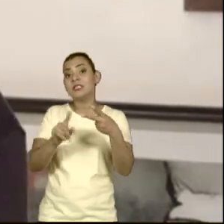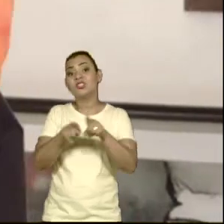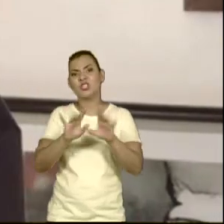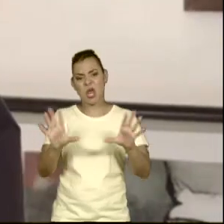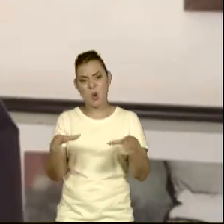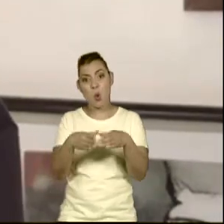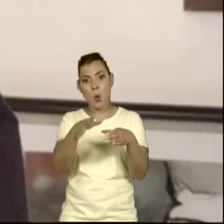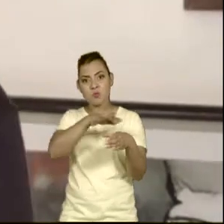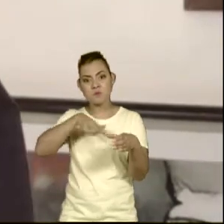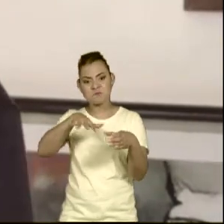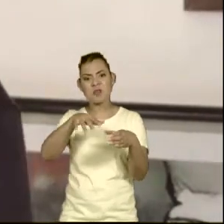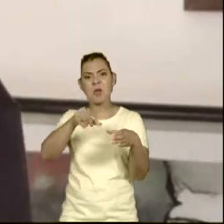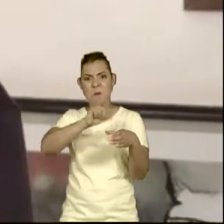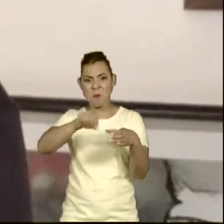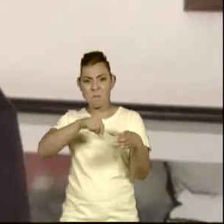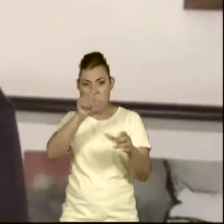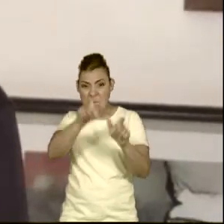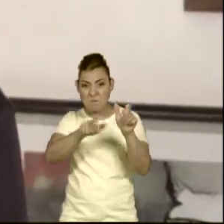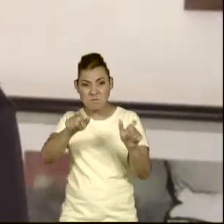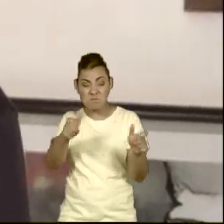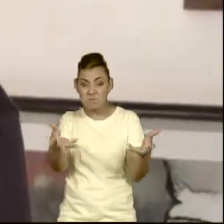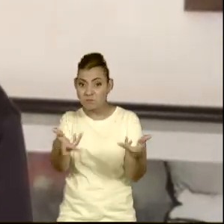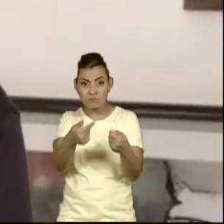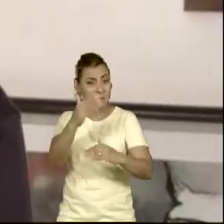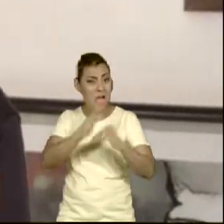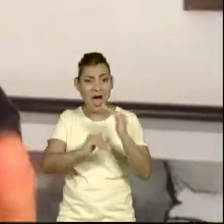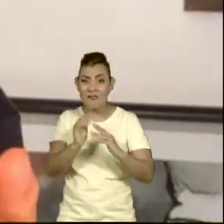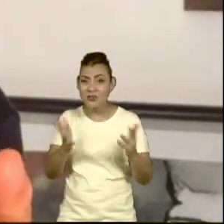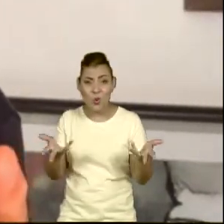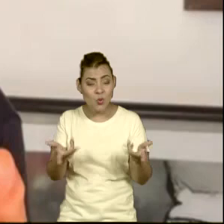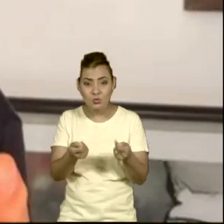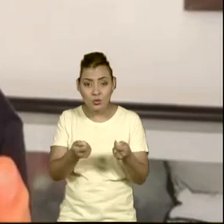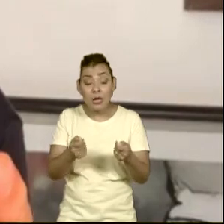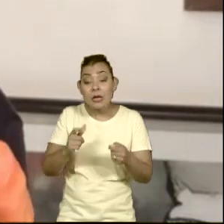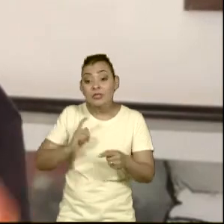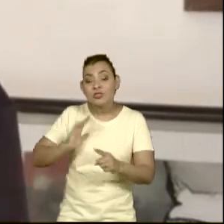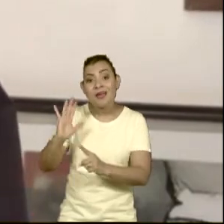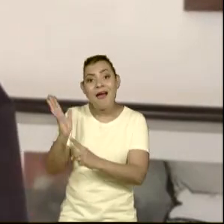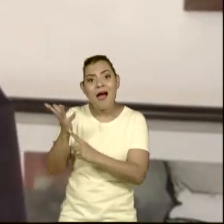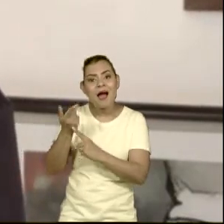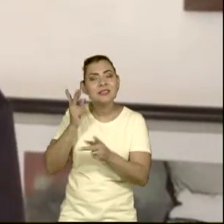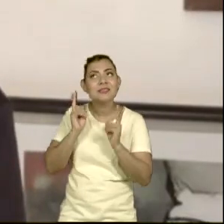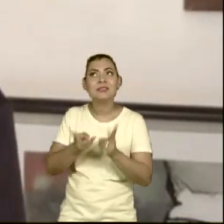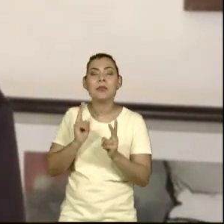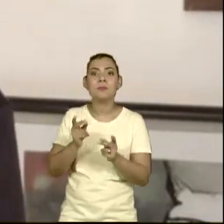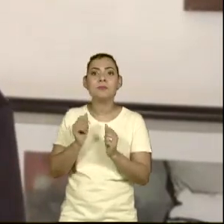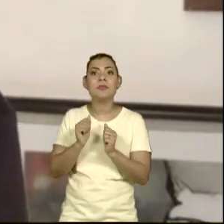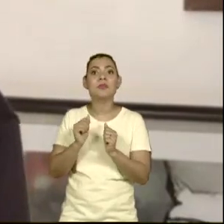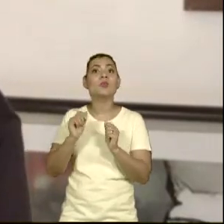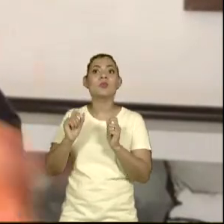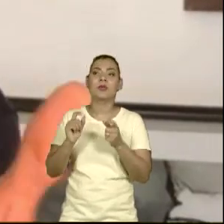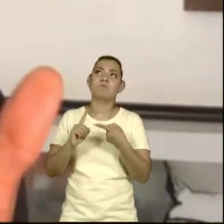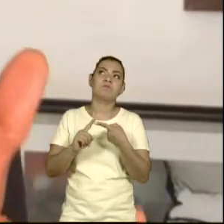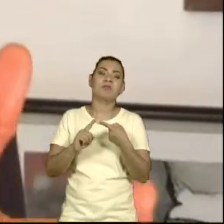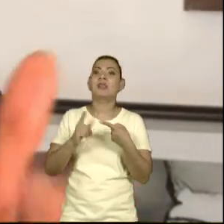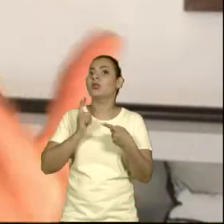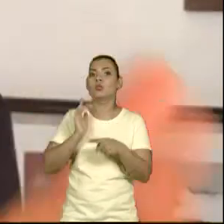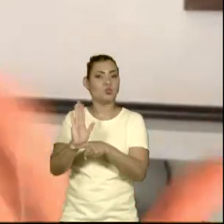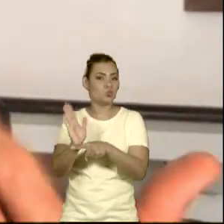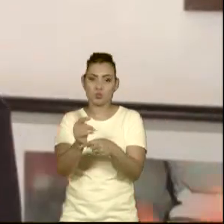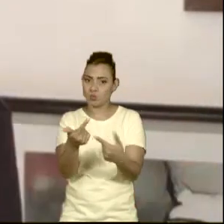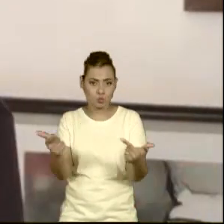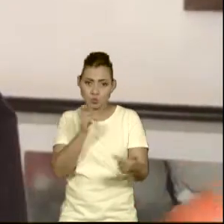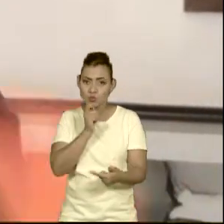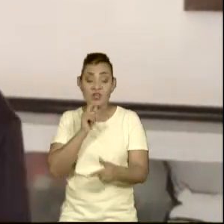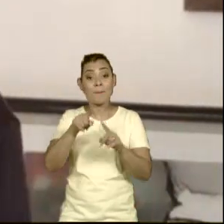excepcional. Terceiro, ele mexia com as artes, com quase todas que eu falei para vocês que eu gosto. Não tinha cinema, mas